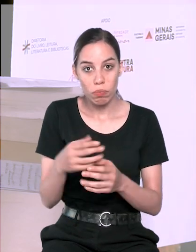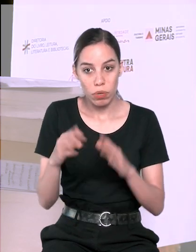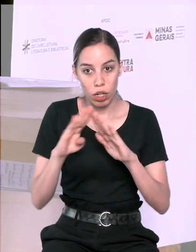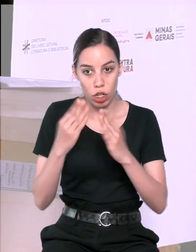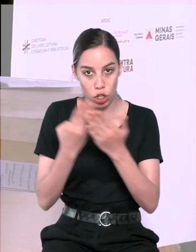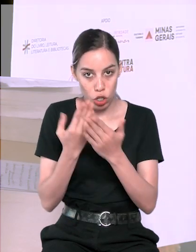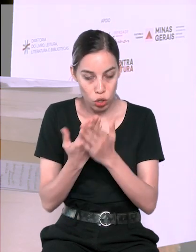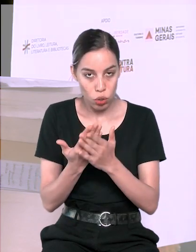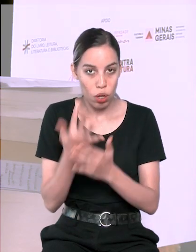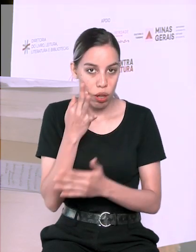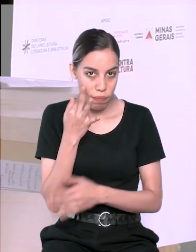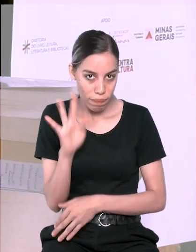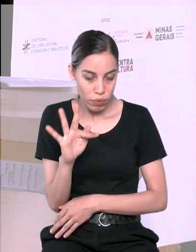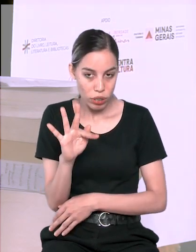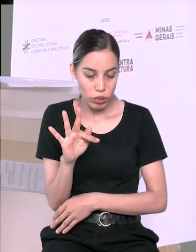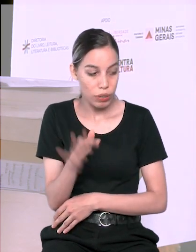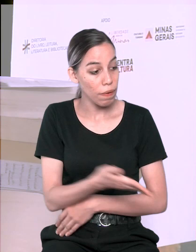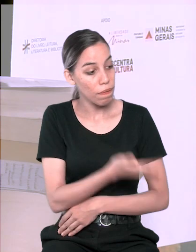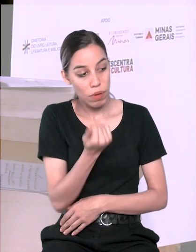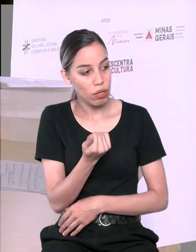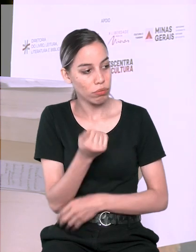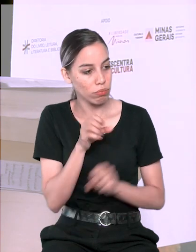que é o Collège de France, para dar aula.